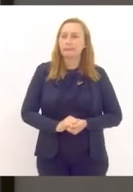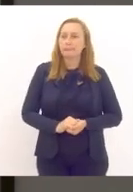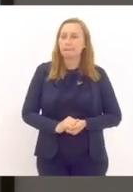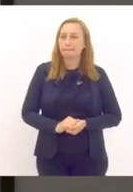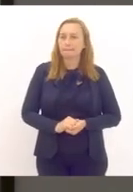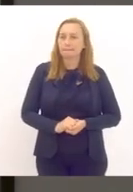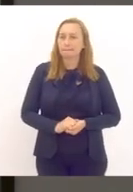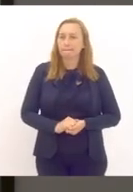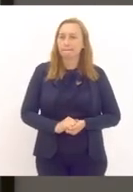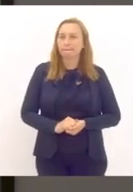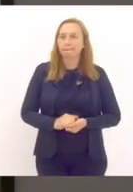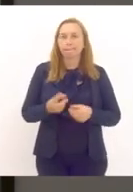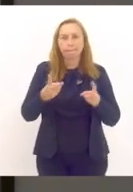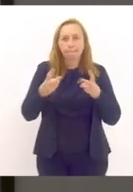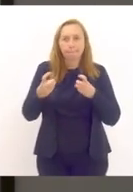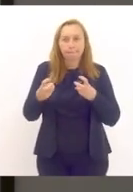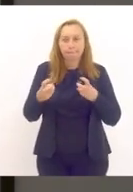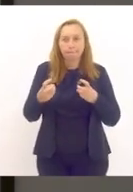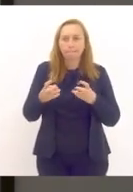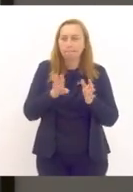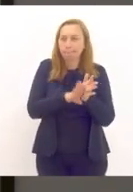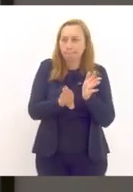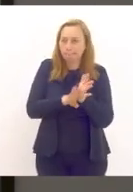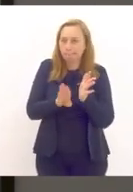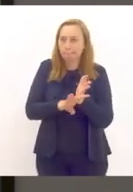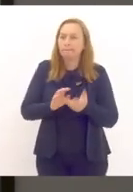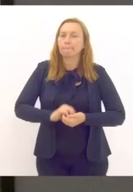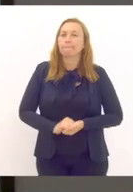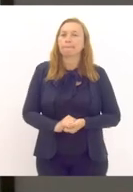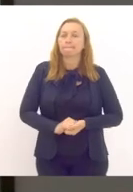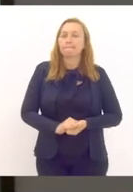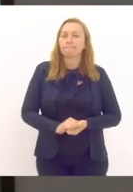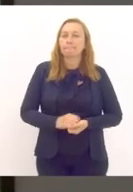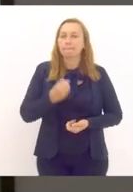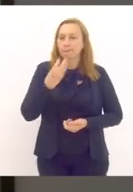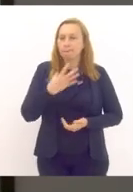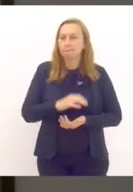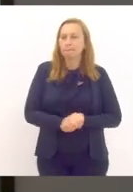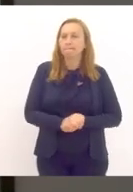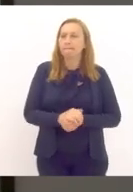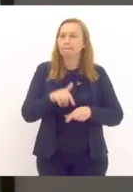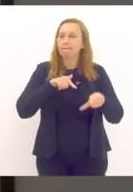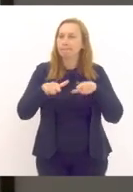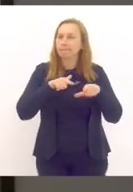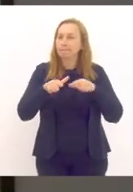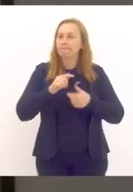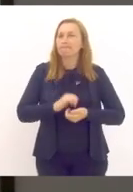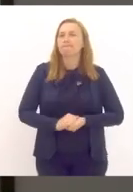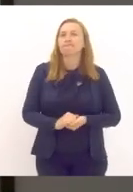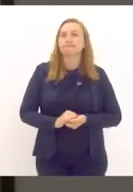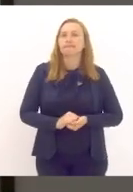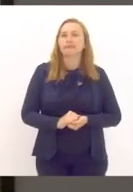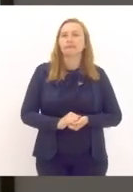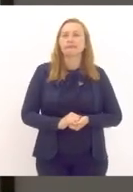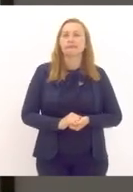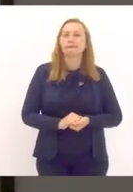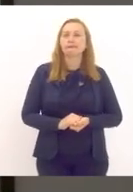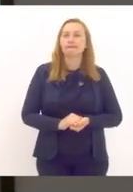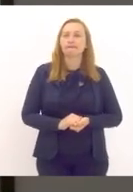Vamos aqui começar a olhar a despesa. Bem, as despesas, a gente está trabalhando com a despesa